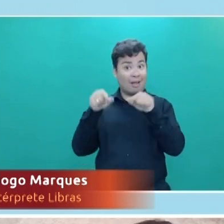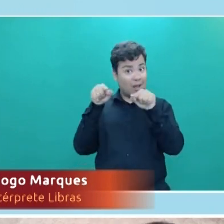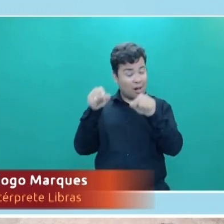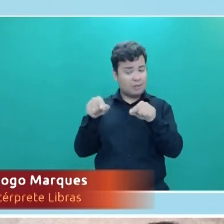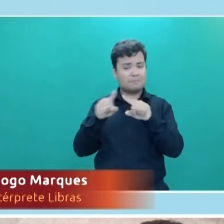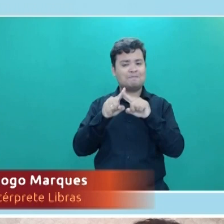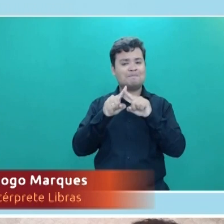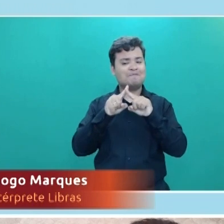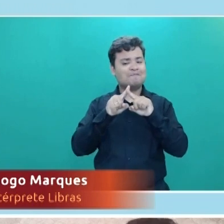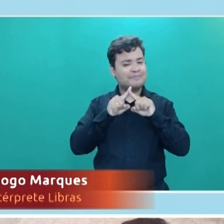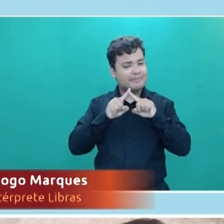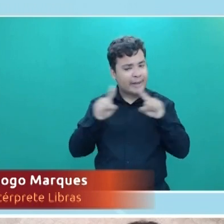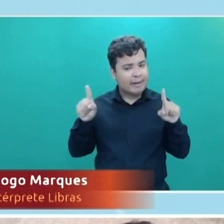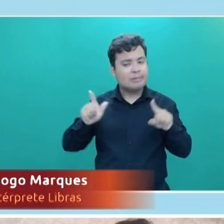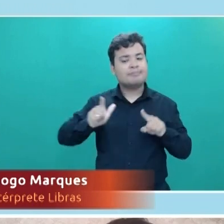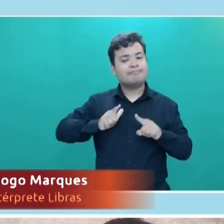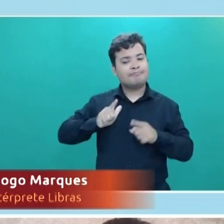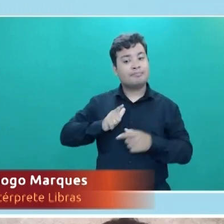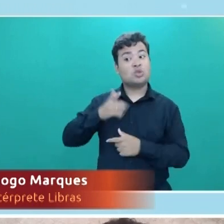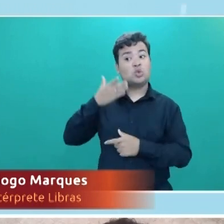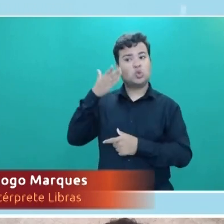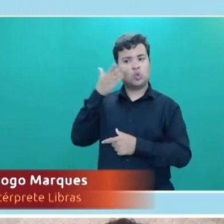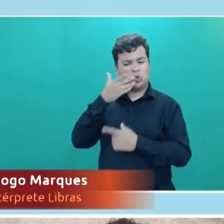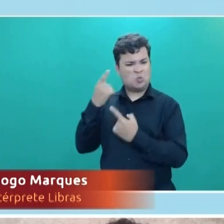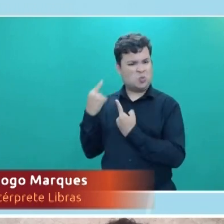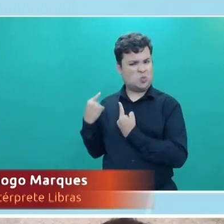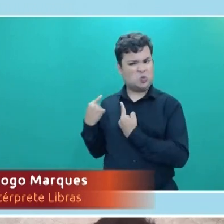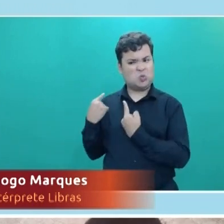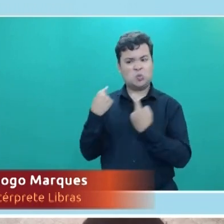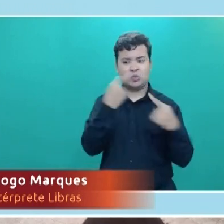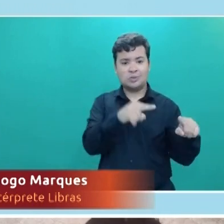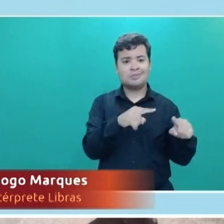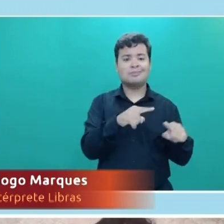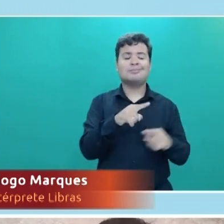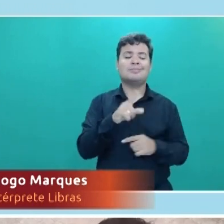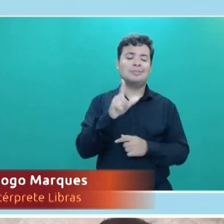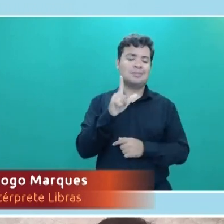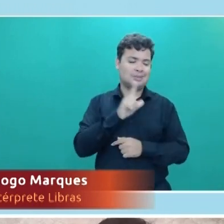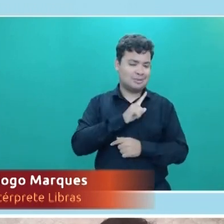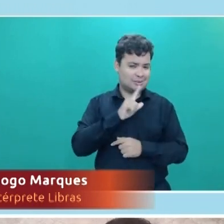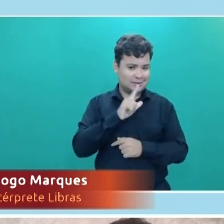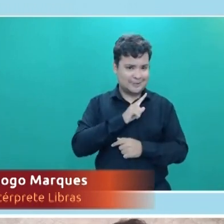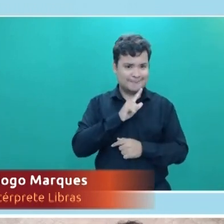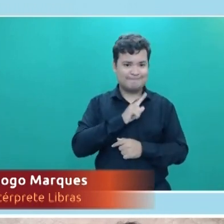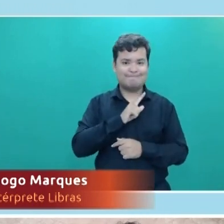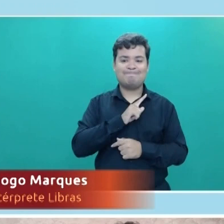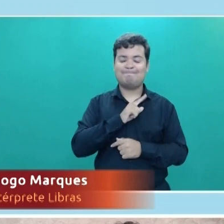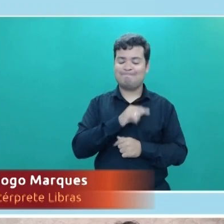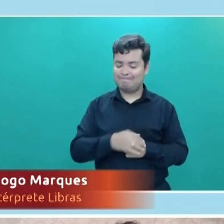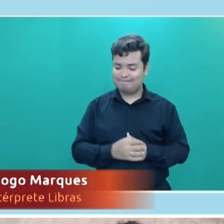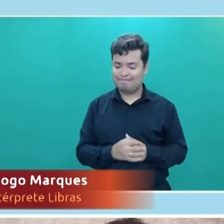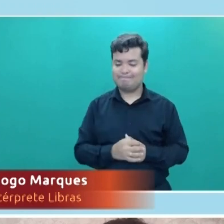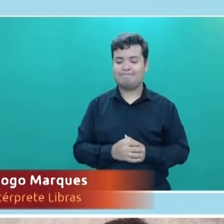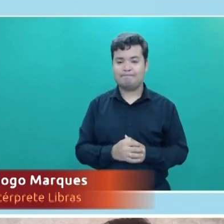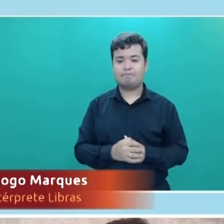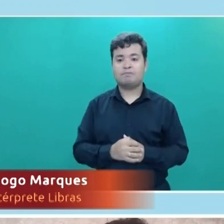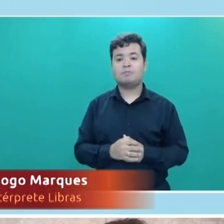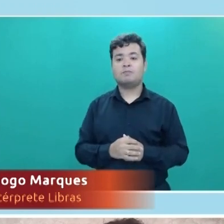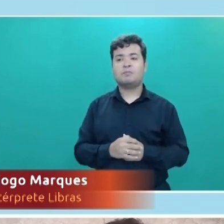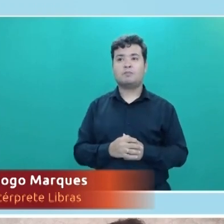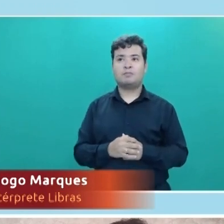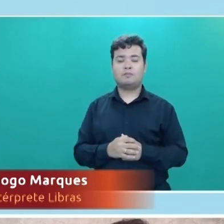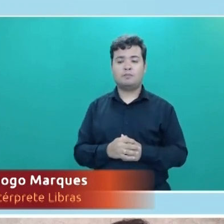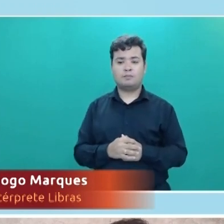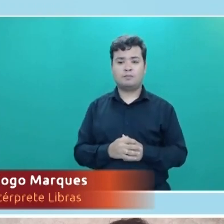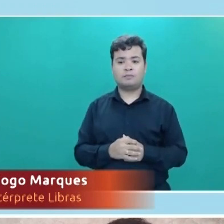discurso que vai contra esse tipo de proposição mais humanista, né? Mais humanitária. Então, de fato,